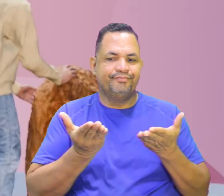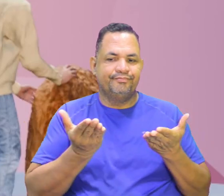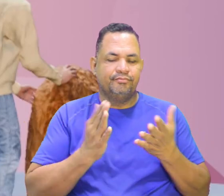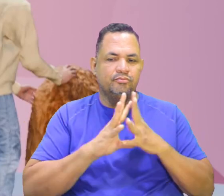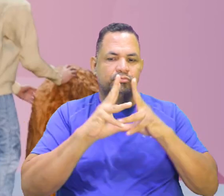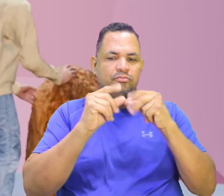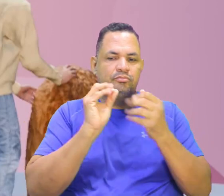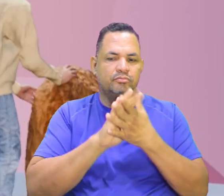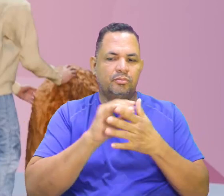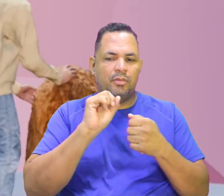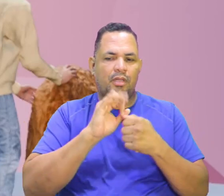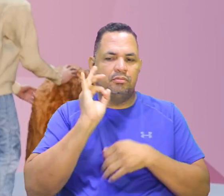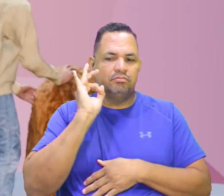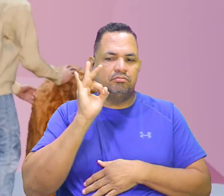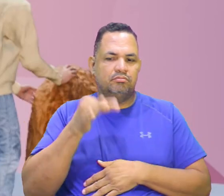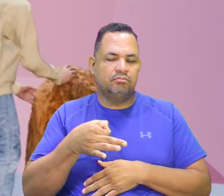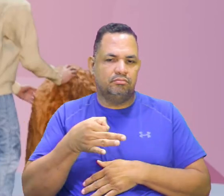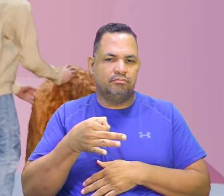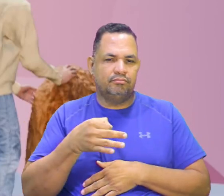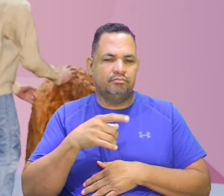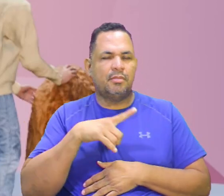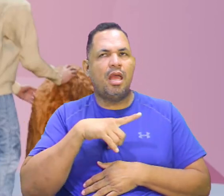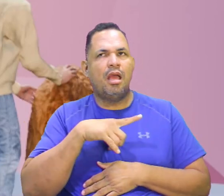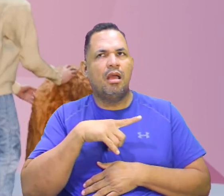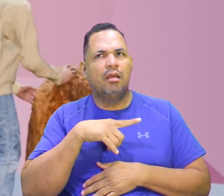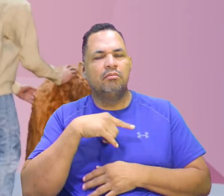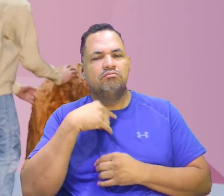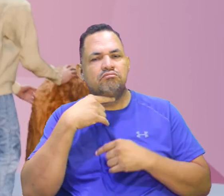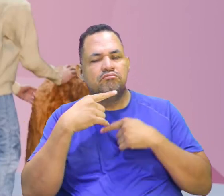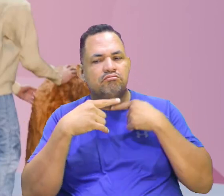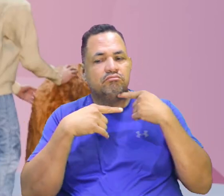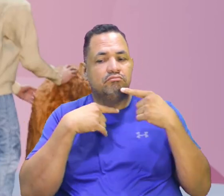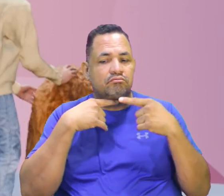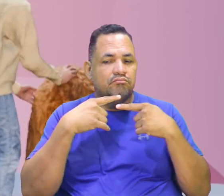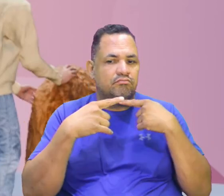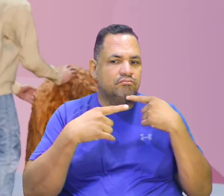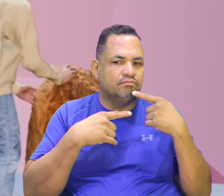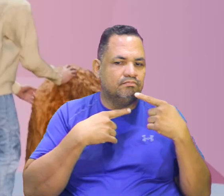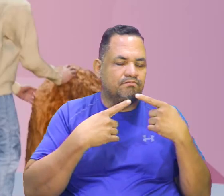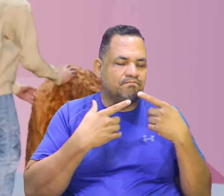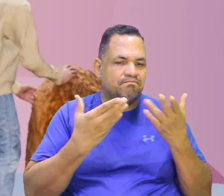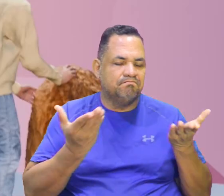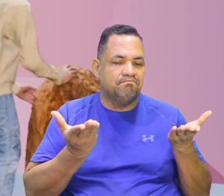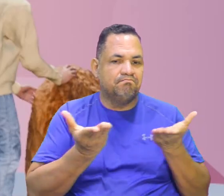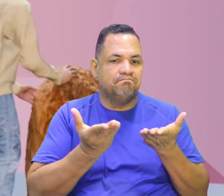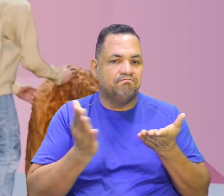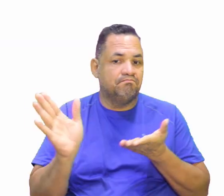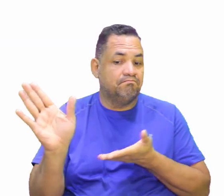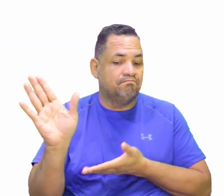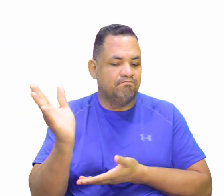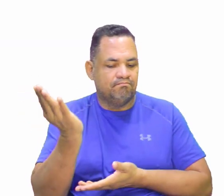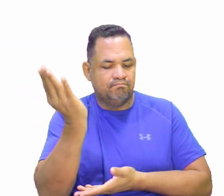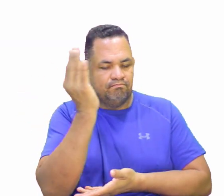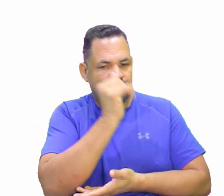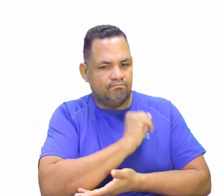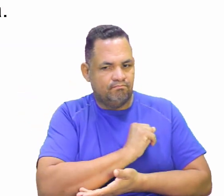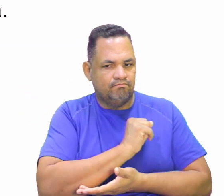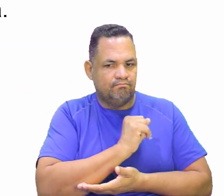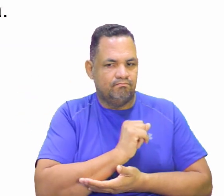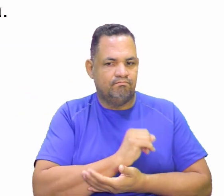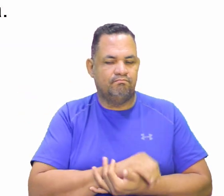se todos acertaram ou se ainda tem alguma, né? Alguma dúvida. Vamos ver. A gente tira agora. Então vamos lá para a nossa primeira